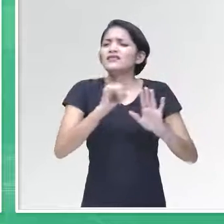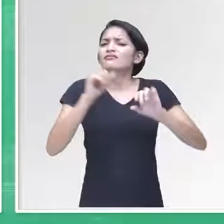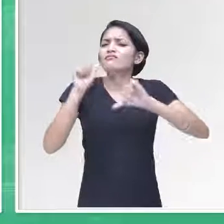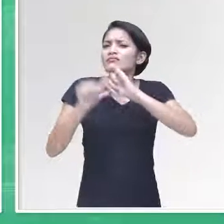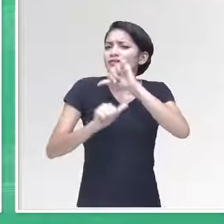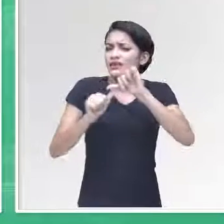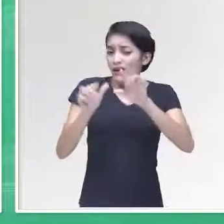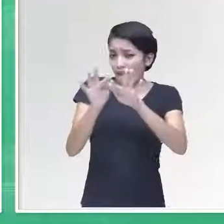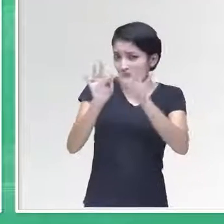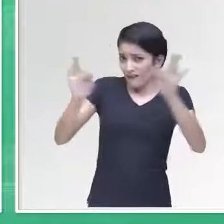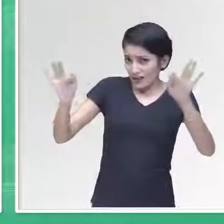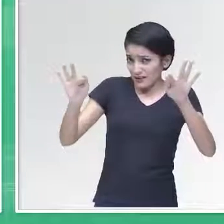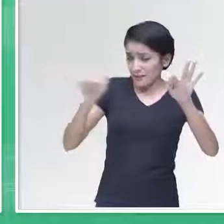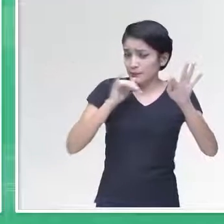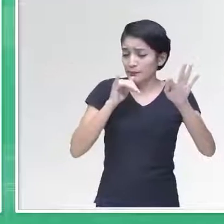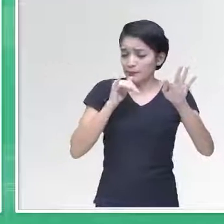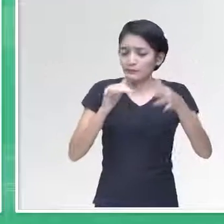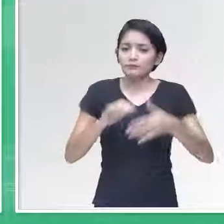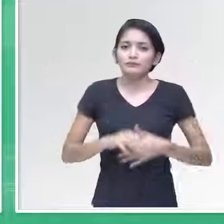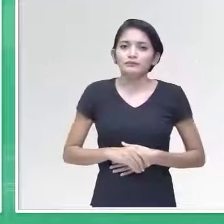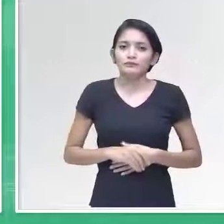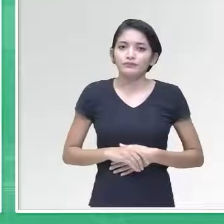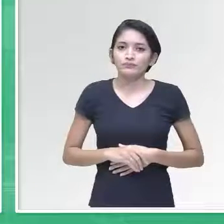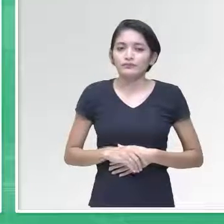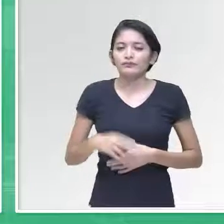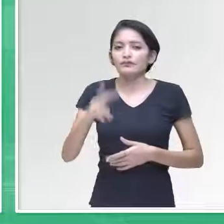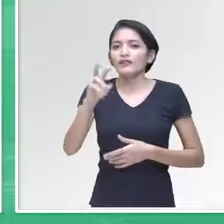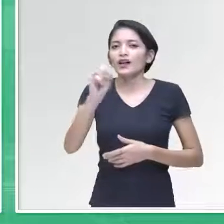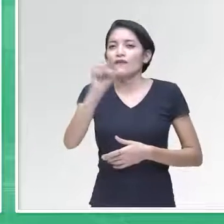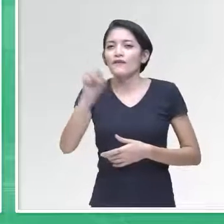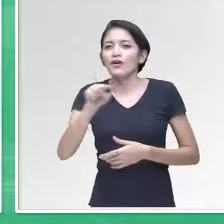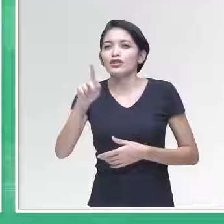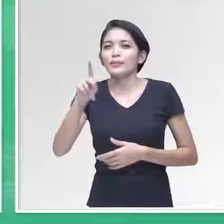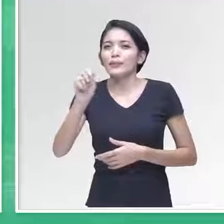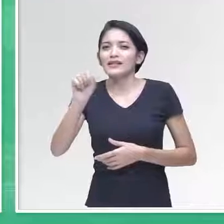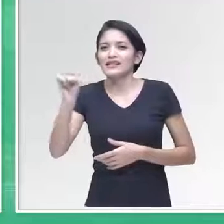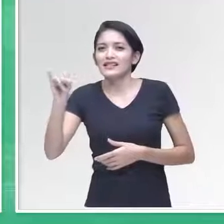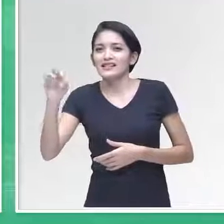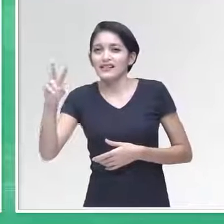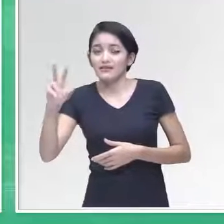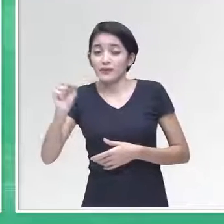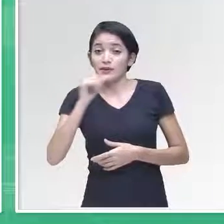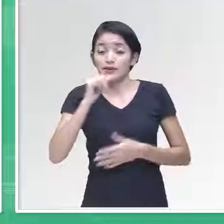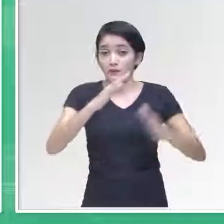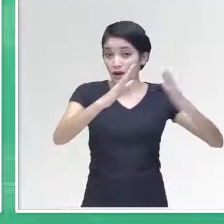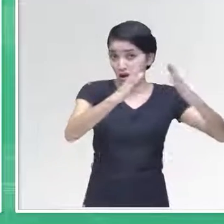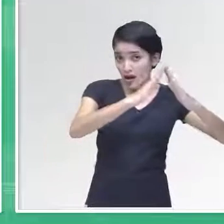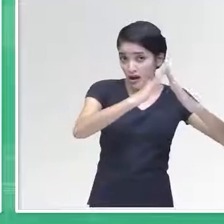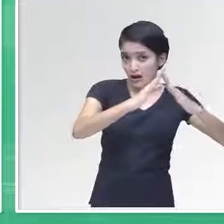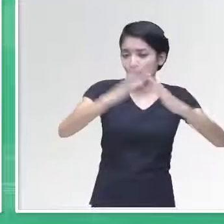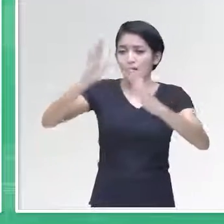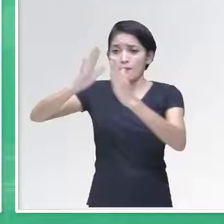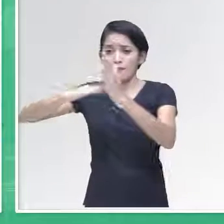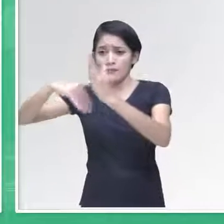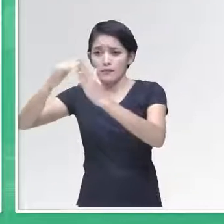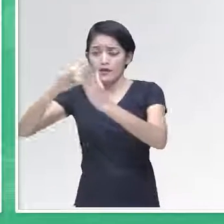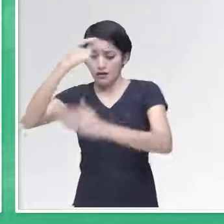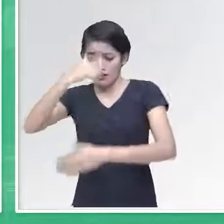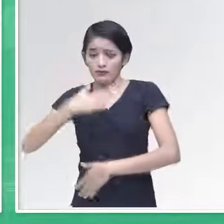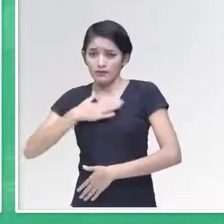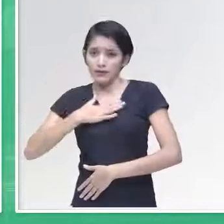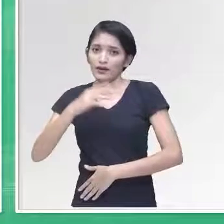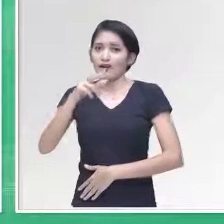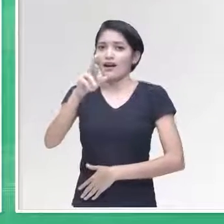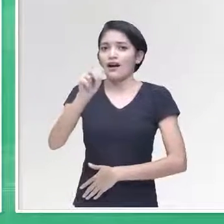essa frase, por exemplo, né, na voz passiva, como é que ficaria? A casa foi pintada por mim, por eu,